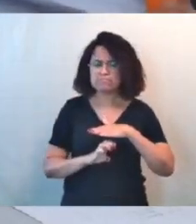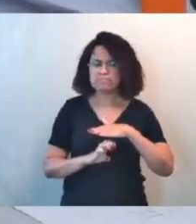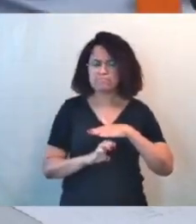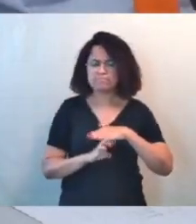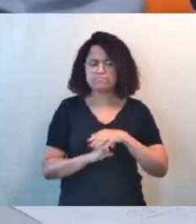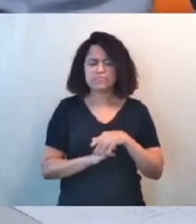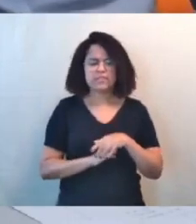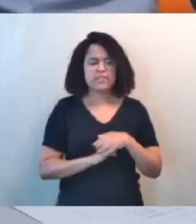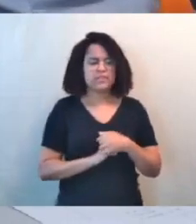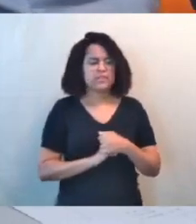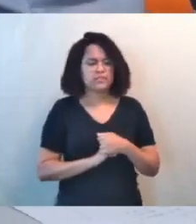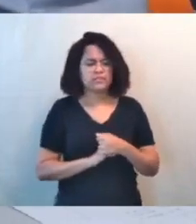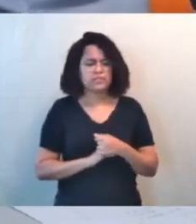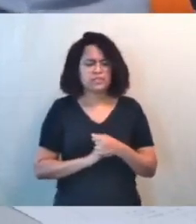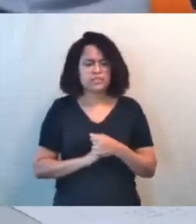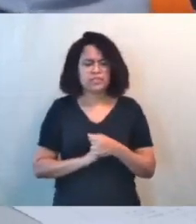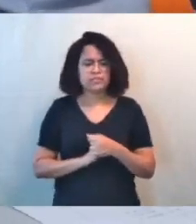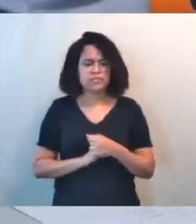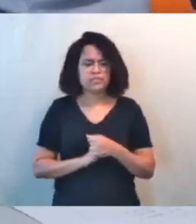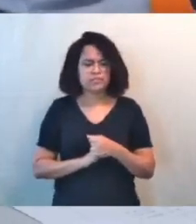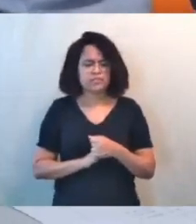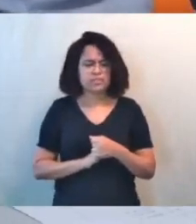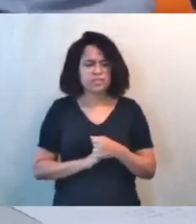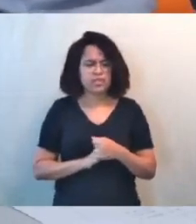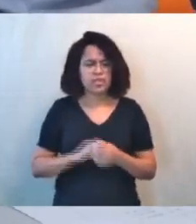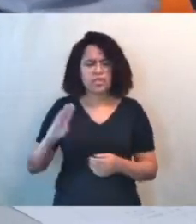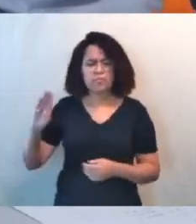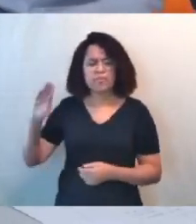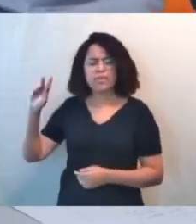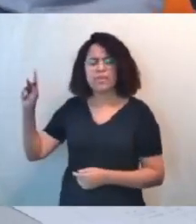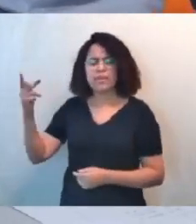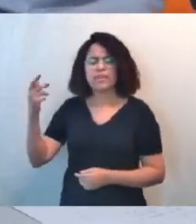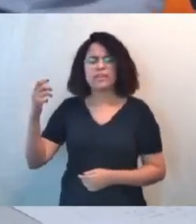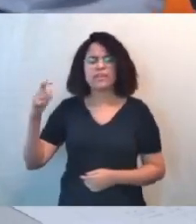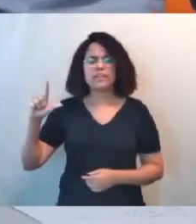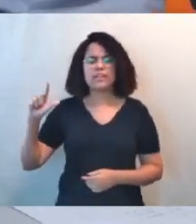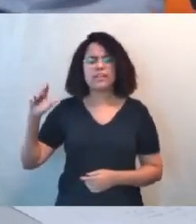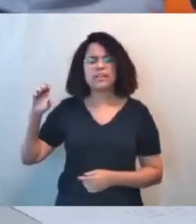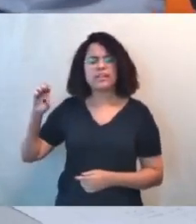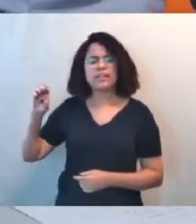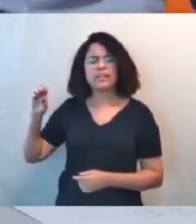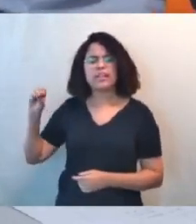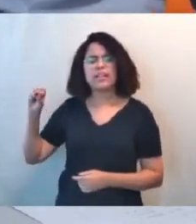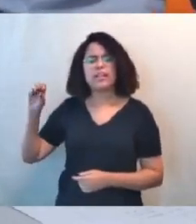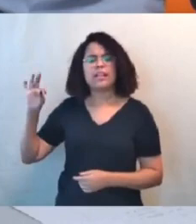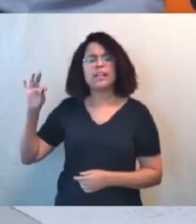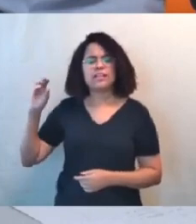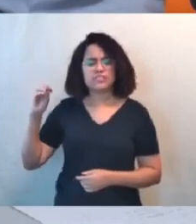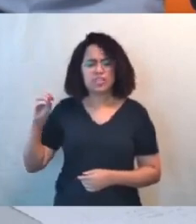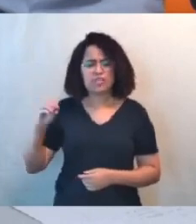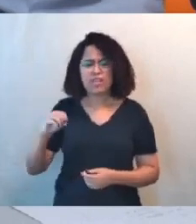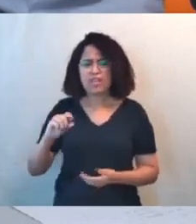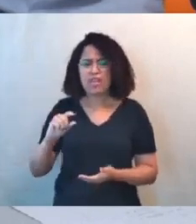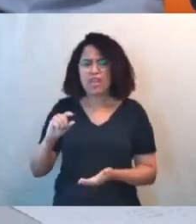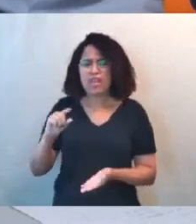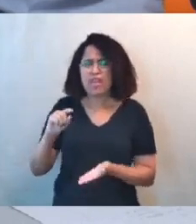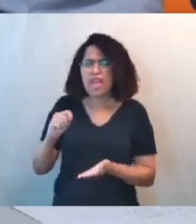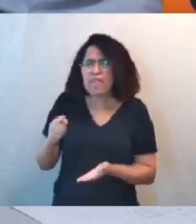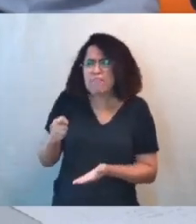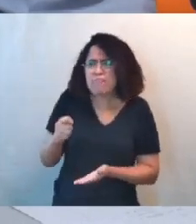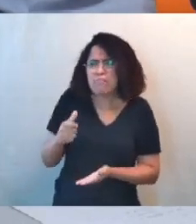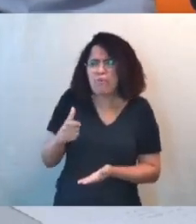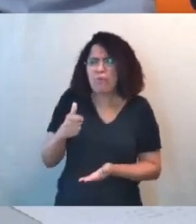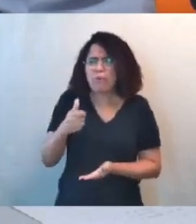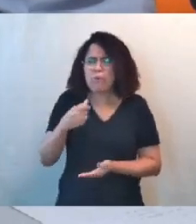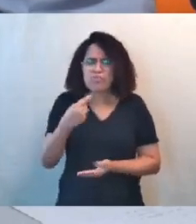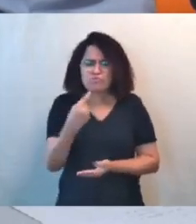estão operando em péssimas qualidades, em menos de um mês, 3 acidentes. E aí, o que nós vamos fazer? Está tendo manifestação quase todos os dias dentro da